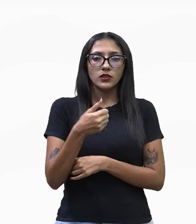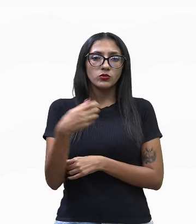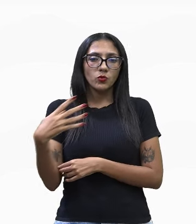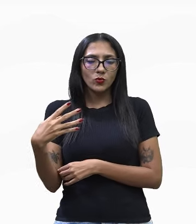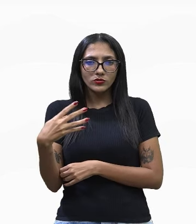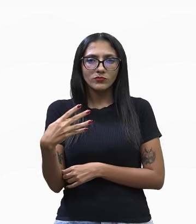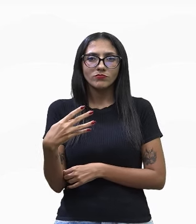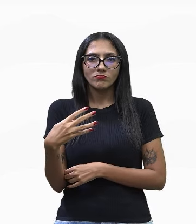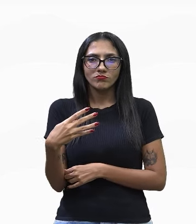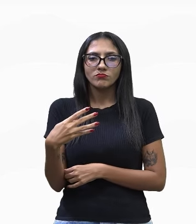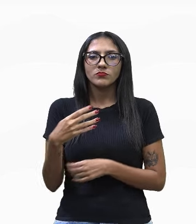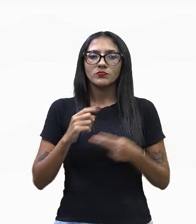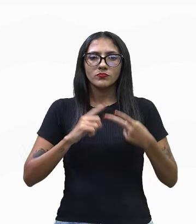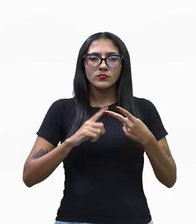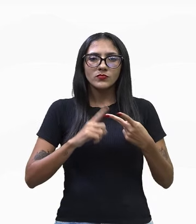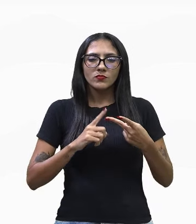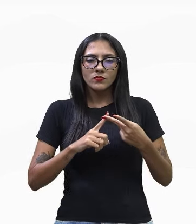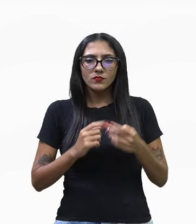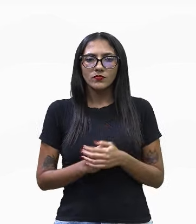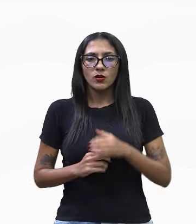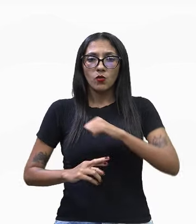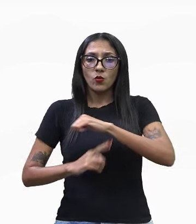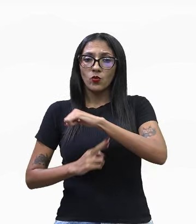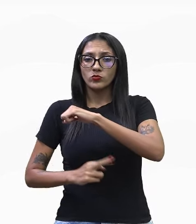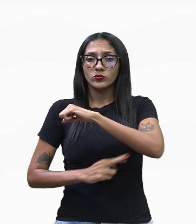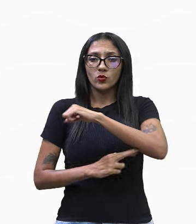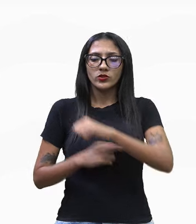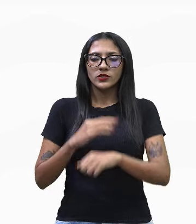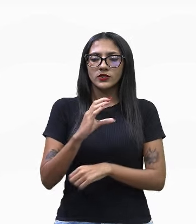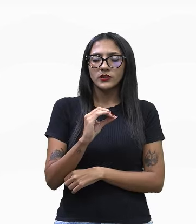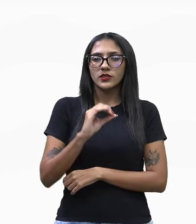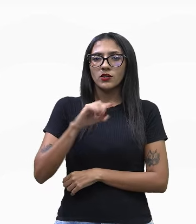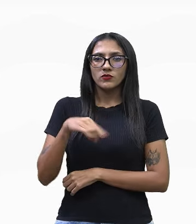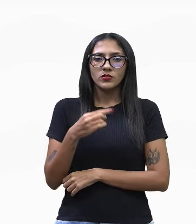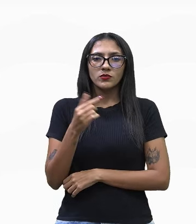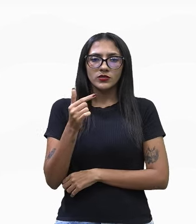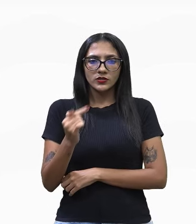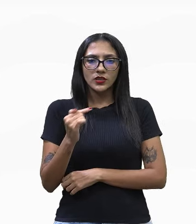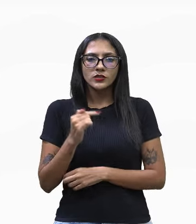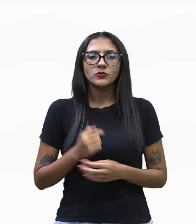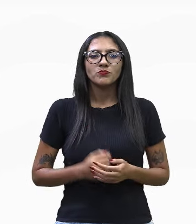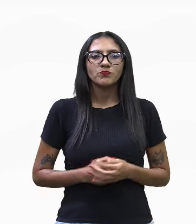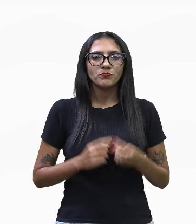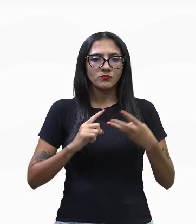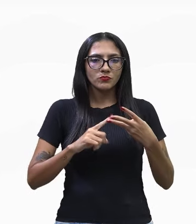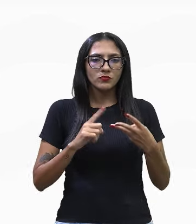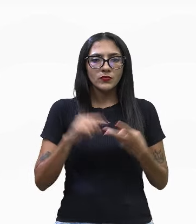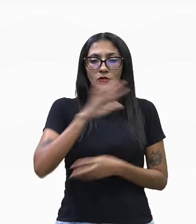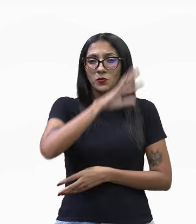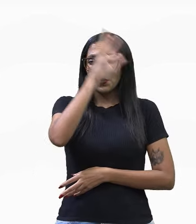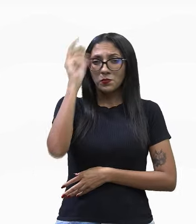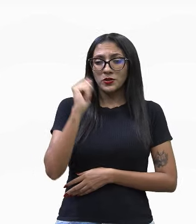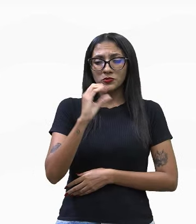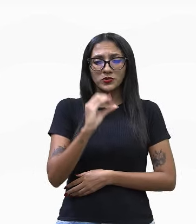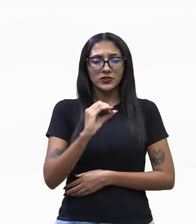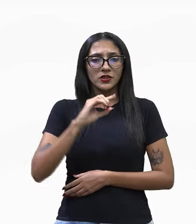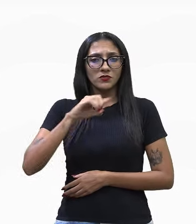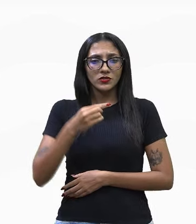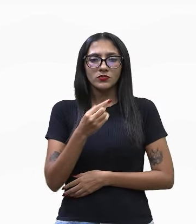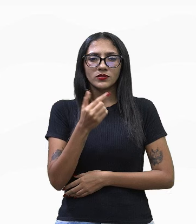0,814 Rondônia 0,7 Amazonas 0,7